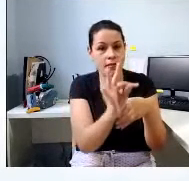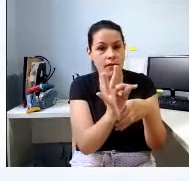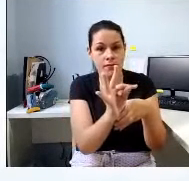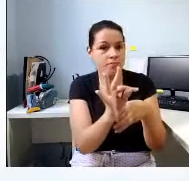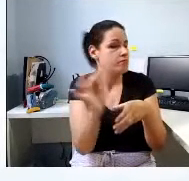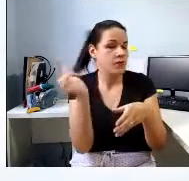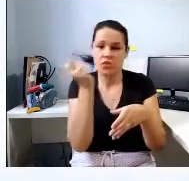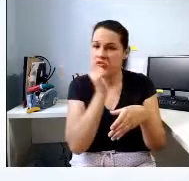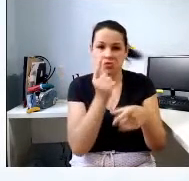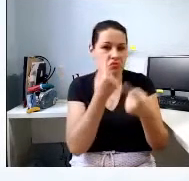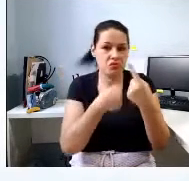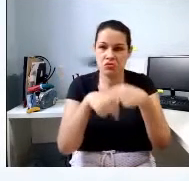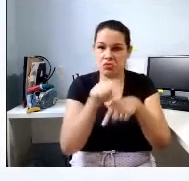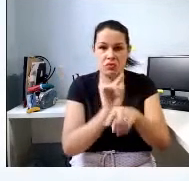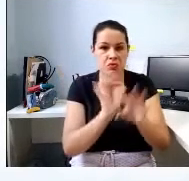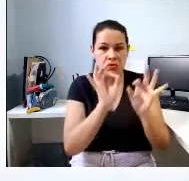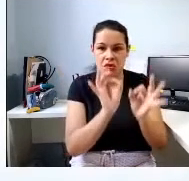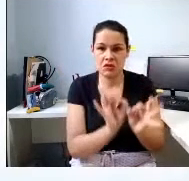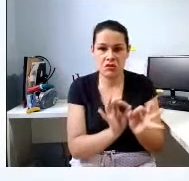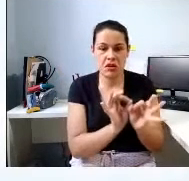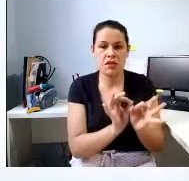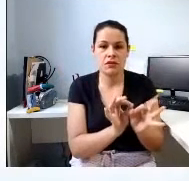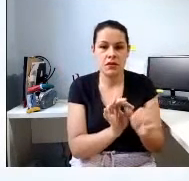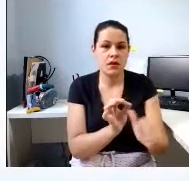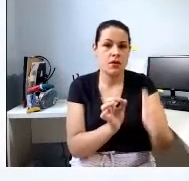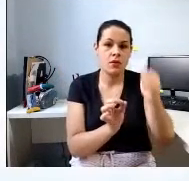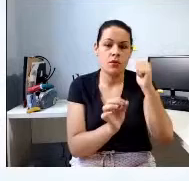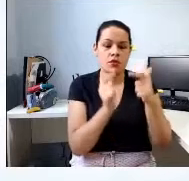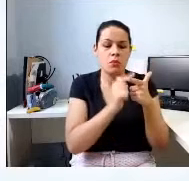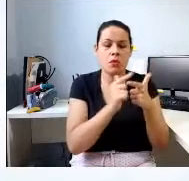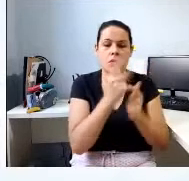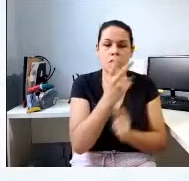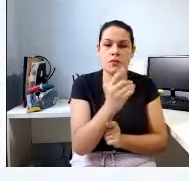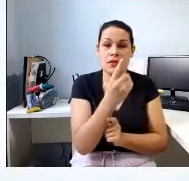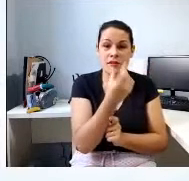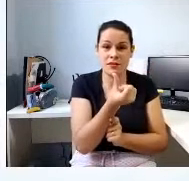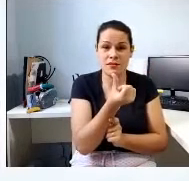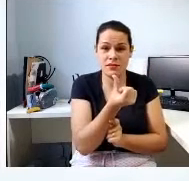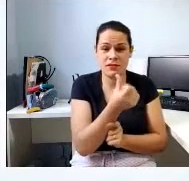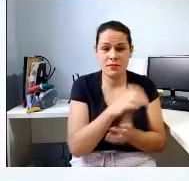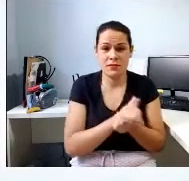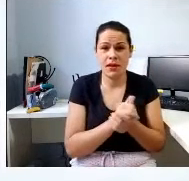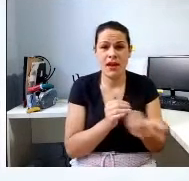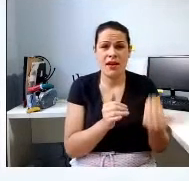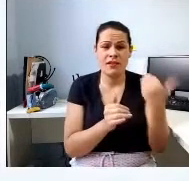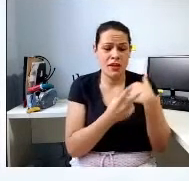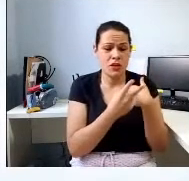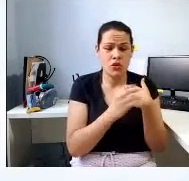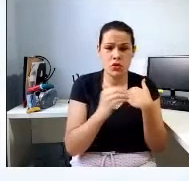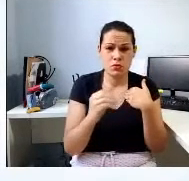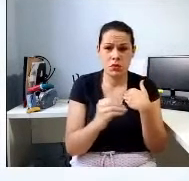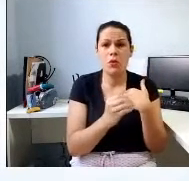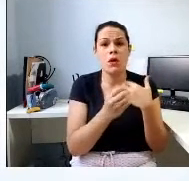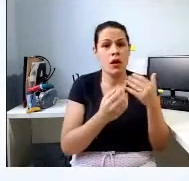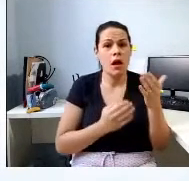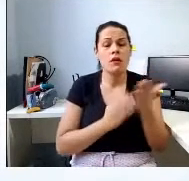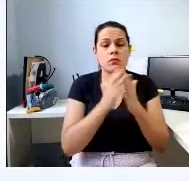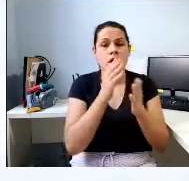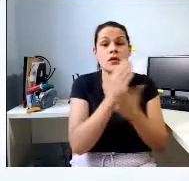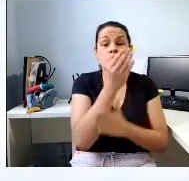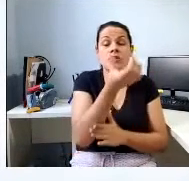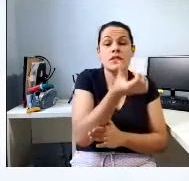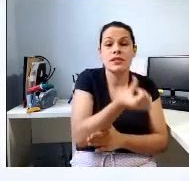se recuperar da derrota de 2016. Até 2000, o PT elegeu 639, tem